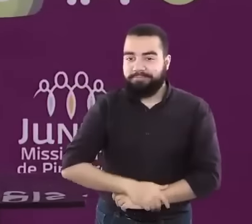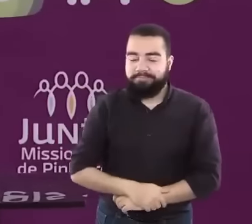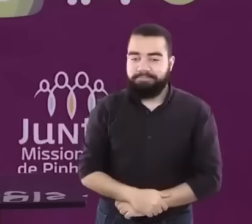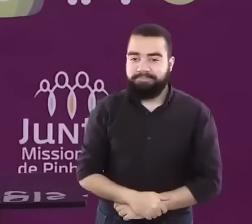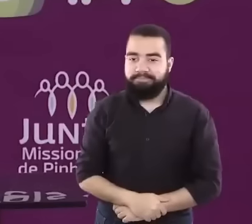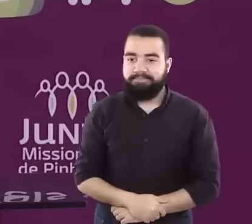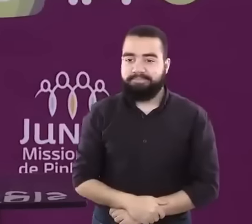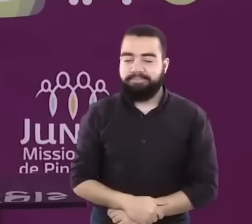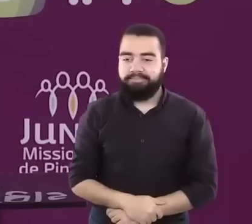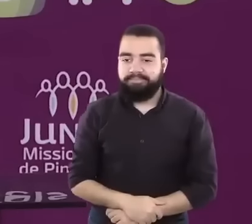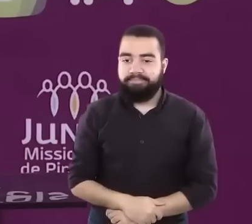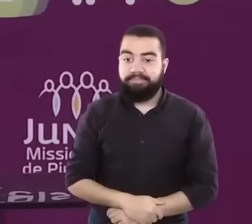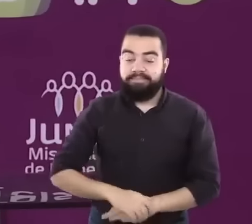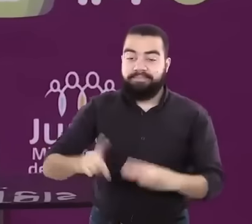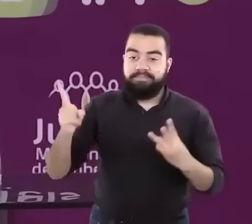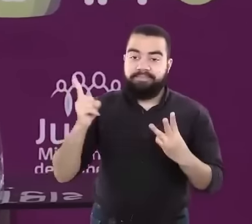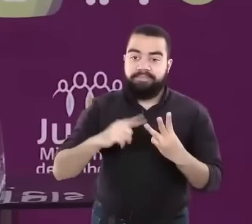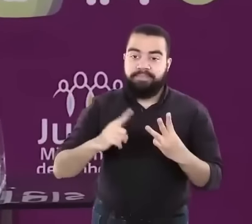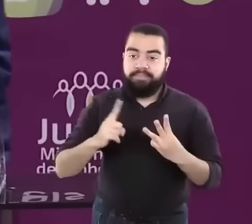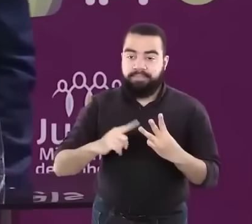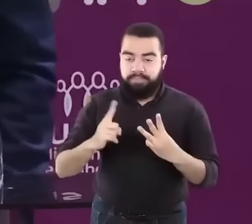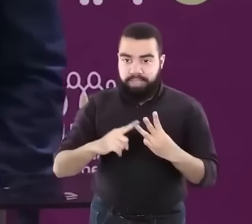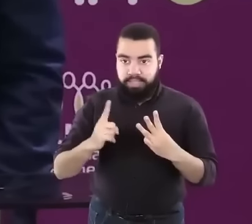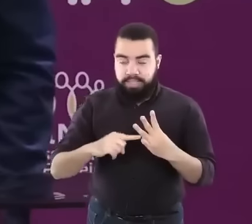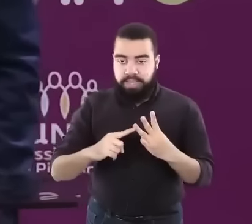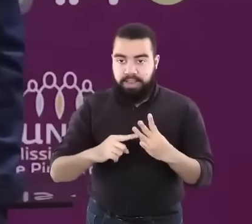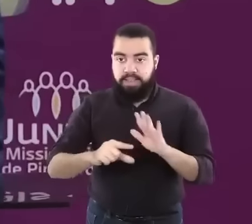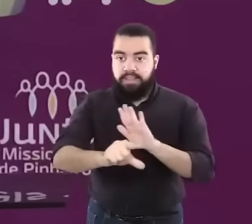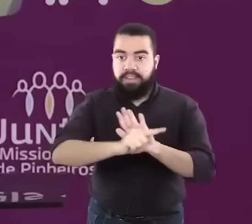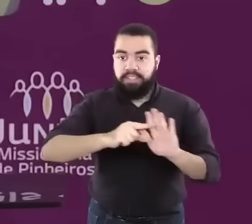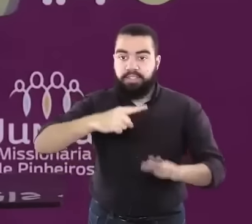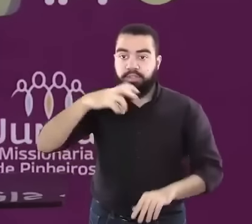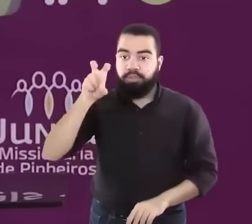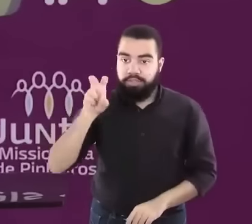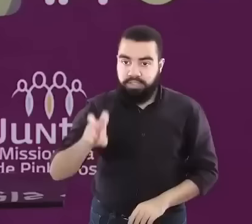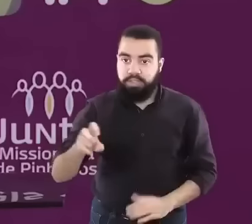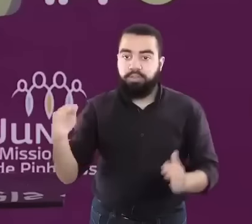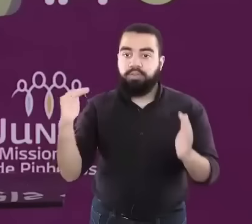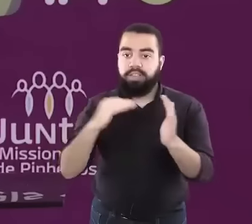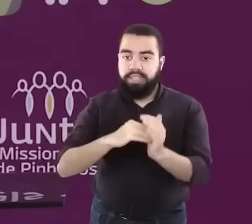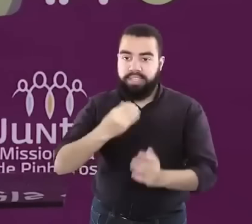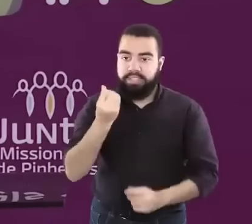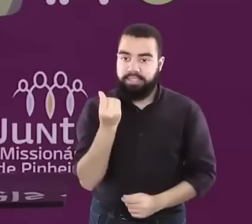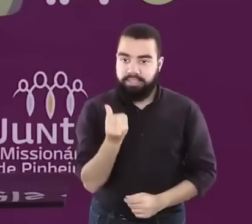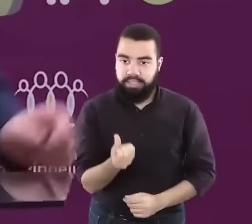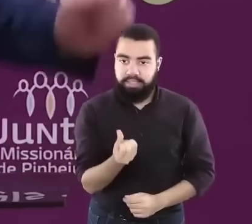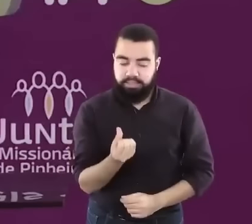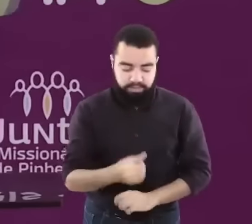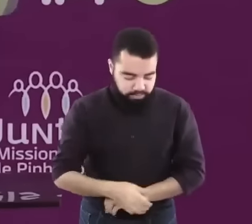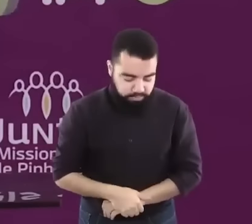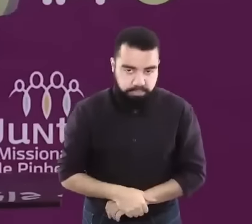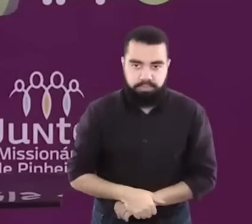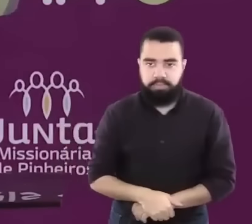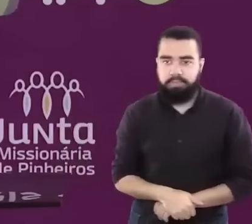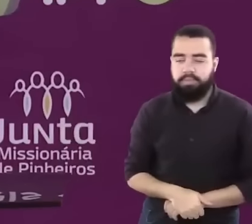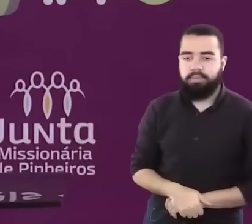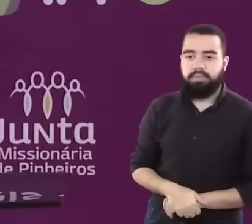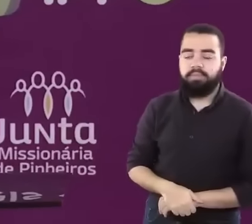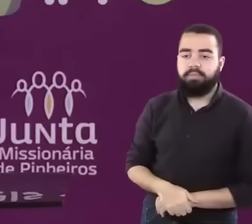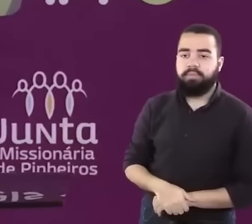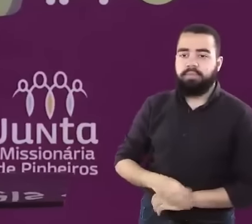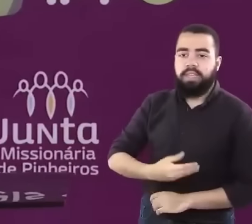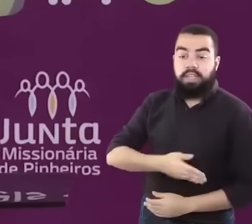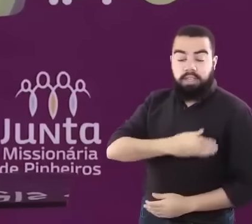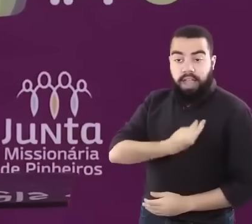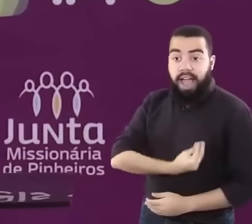coração terceira atitude verso 5 e 6 Vamos ler juntos entrega